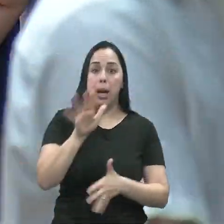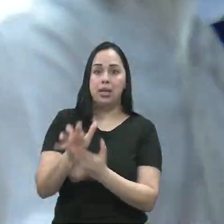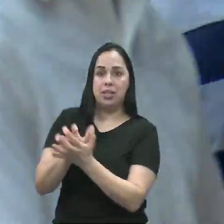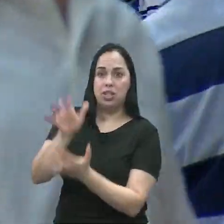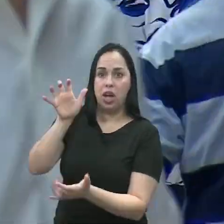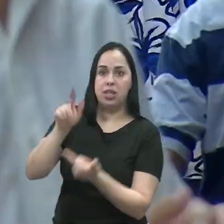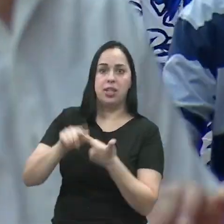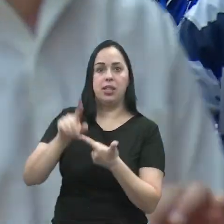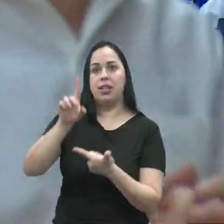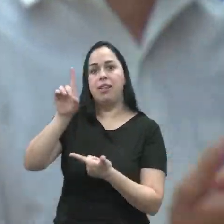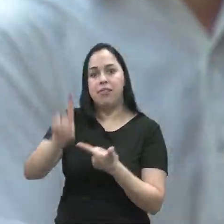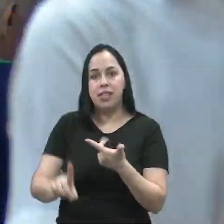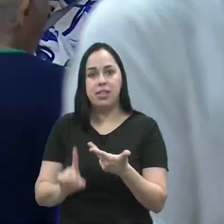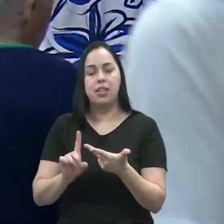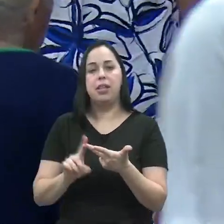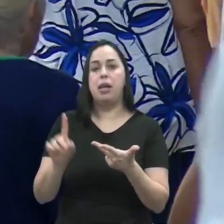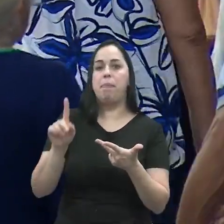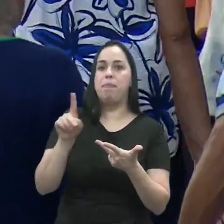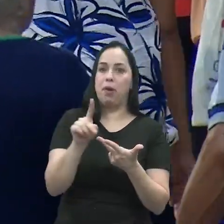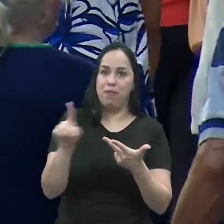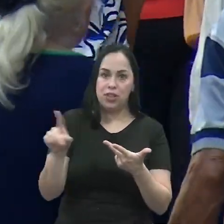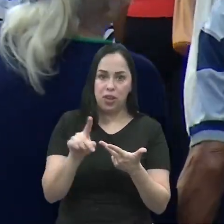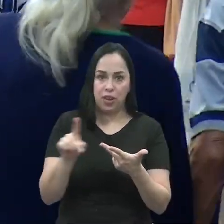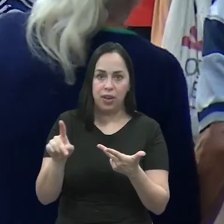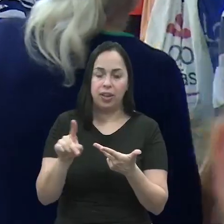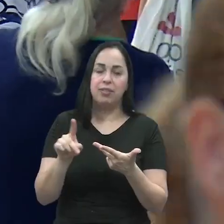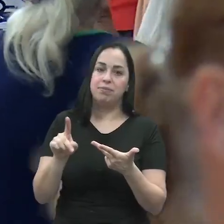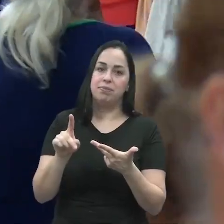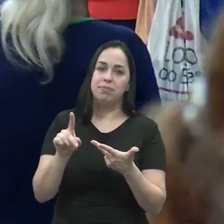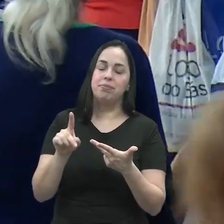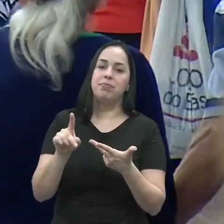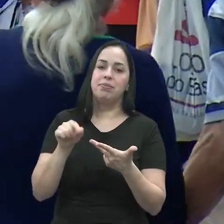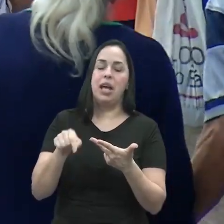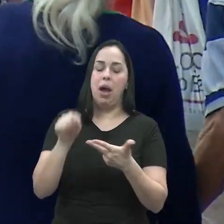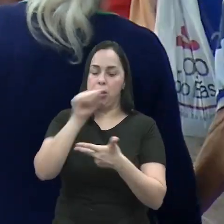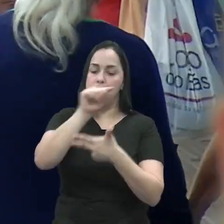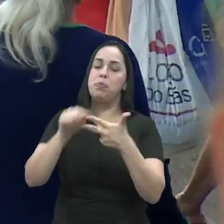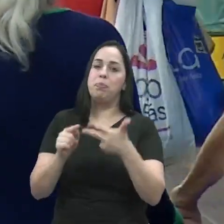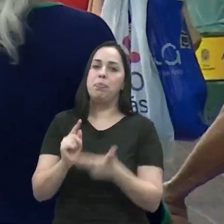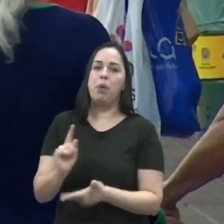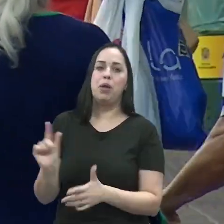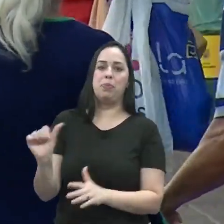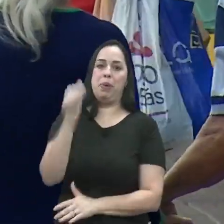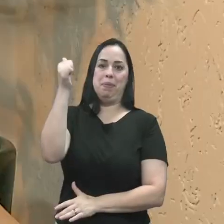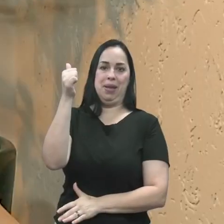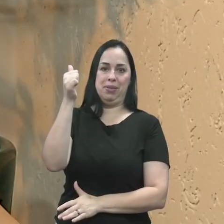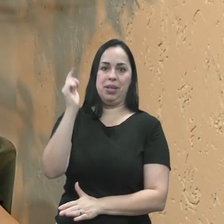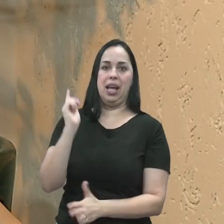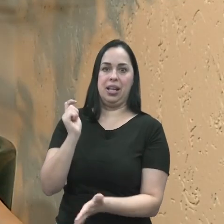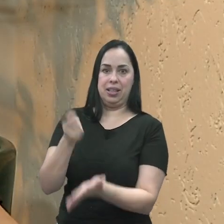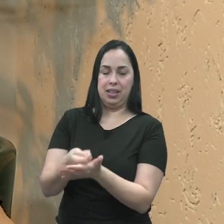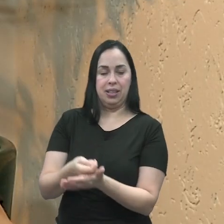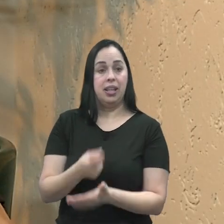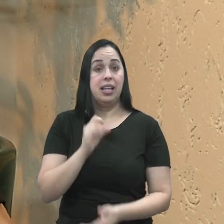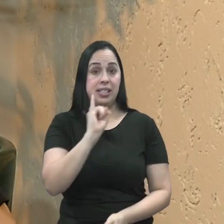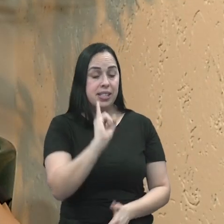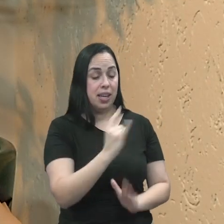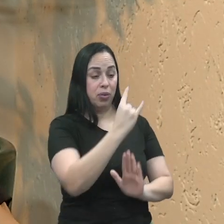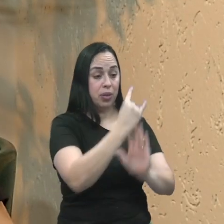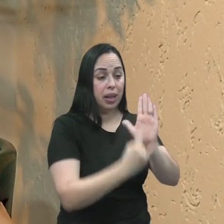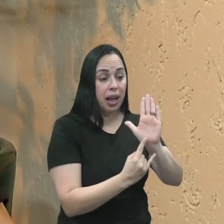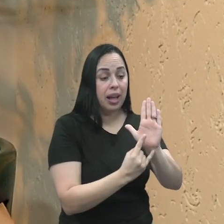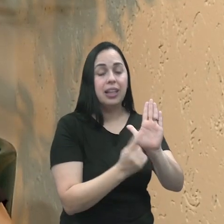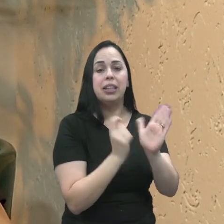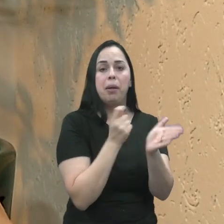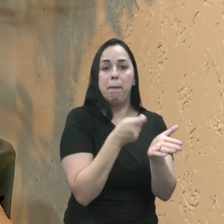idosos, pessoas com deficiência e professores são sempre incluídos nos primeiros lotes. Quem declara primeiro,